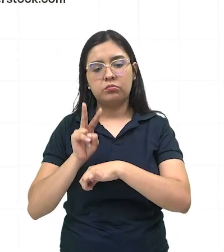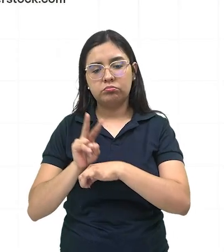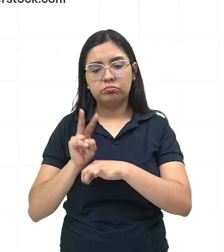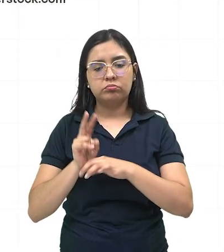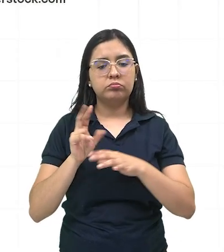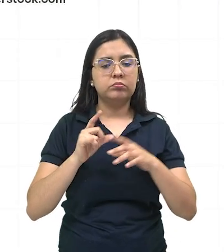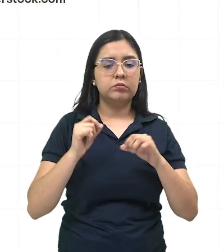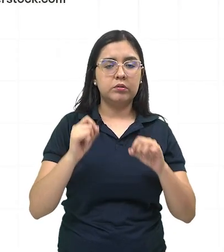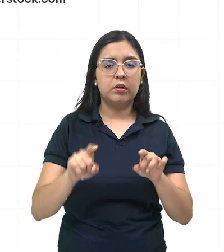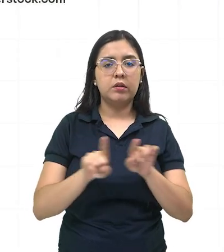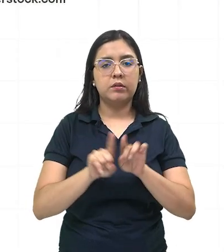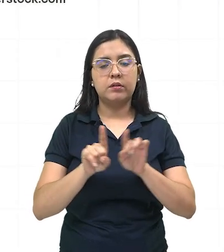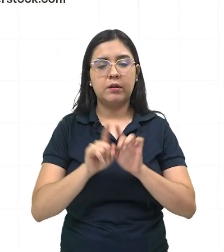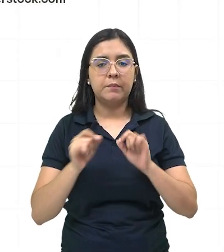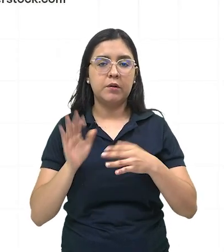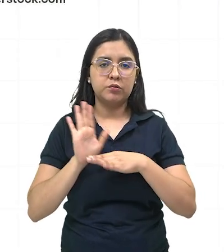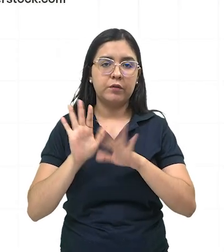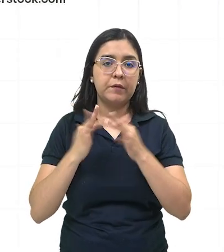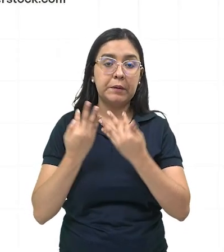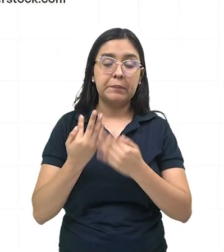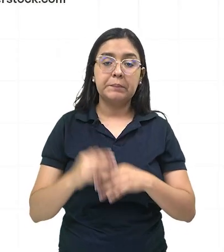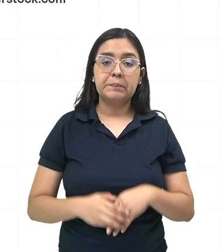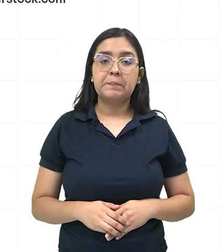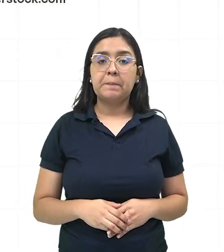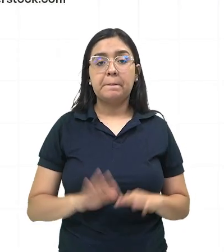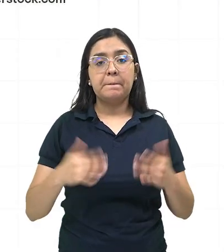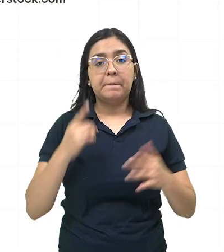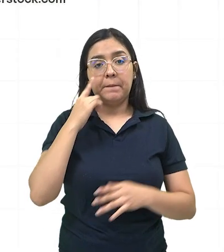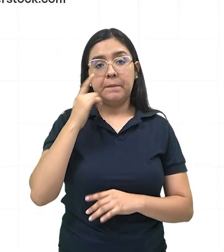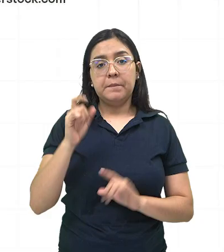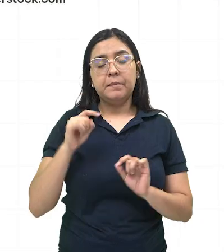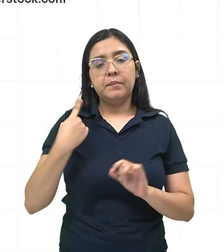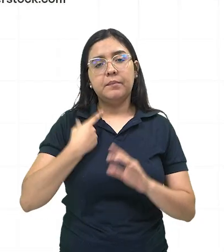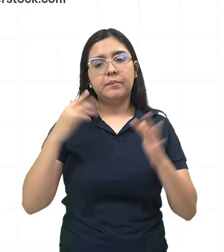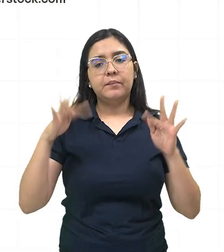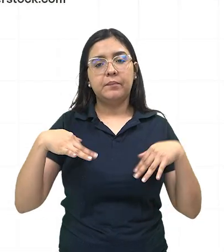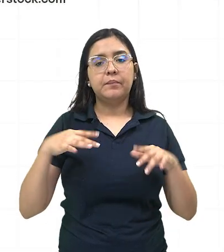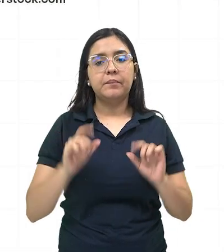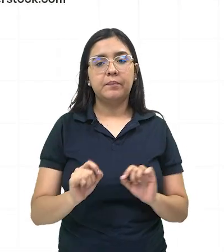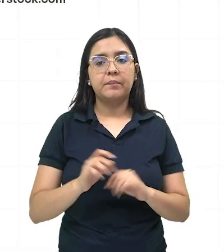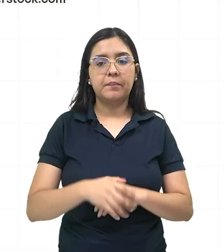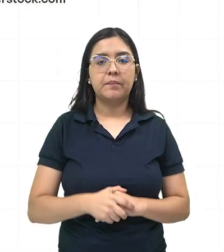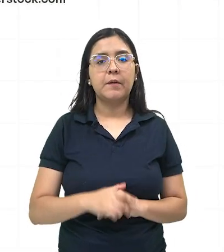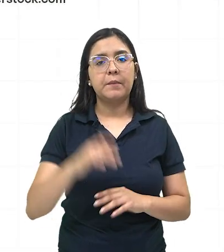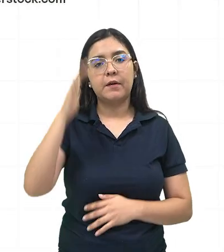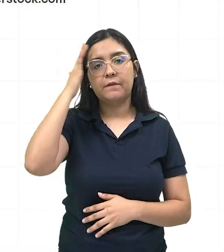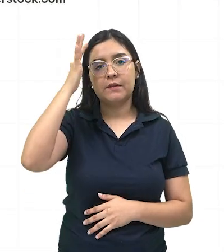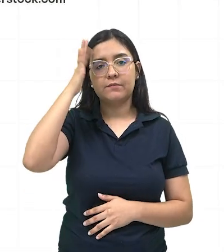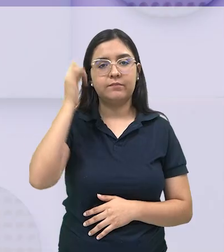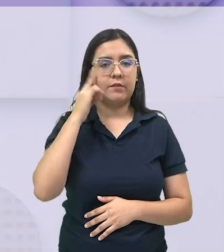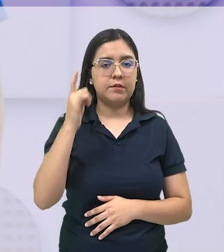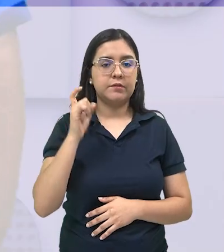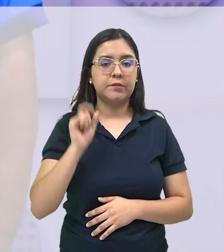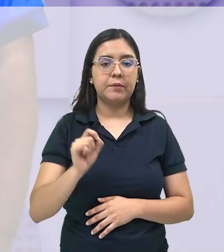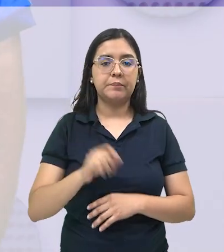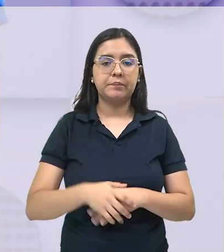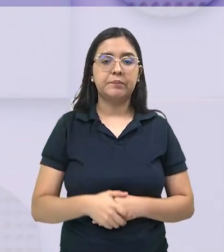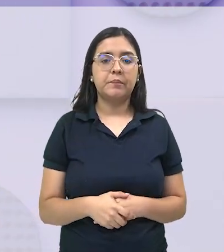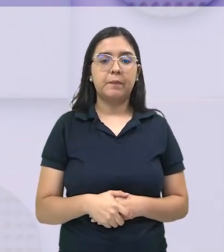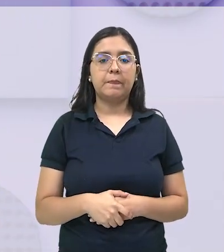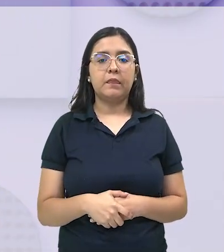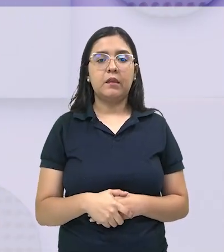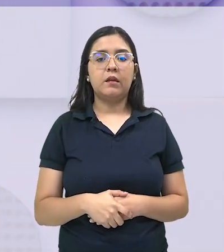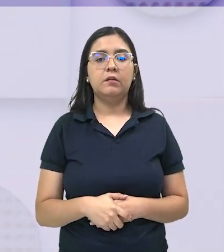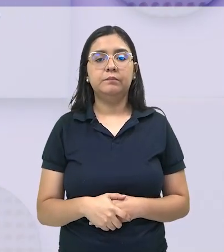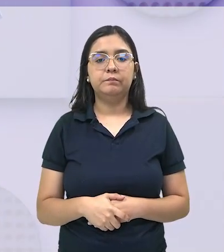aliviar a dor da família, né? Então, é uma coisa interessante, só para a gente finalizar aqui, uma reflexão bem interessante. Olha